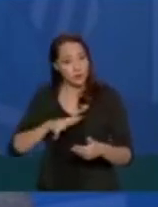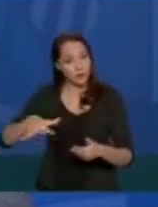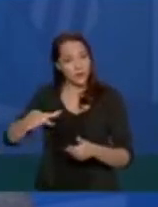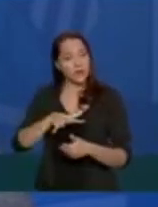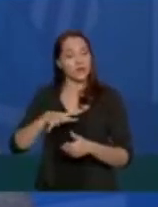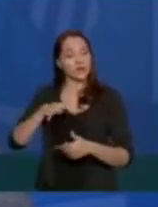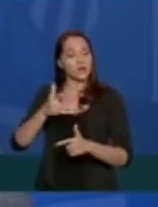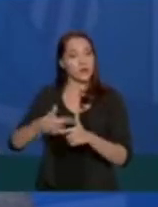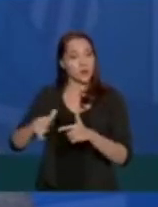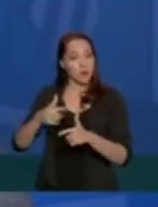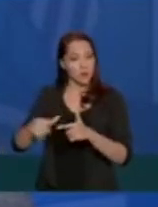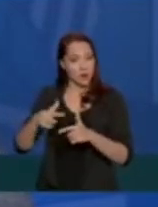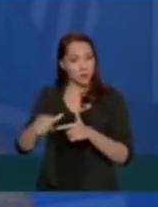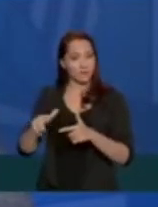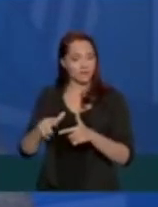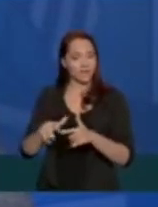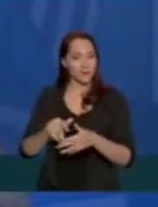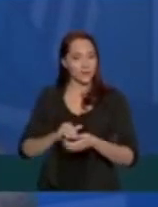crise,